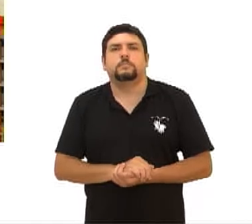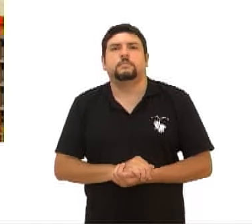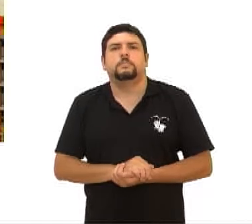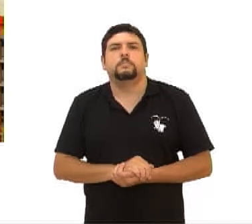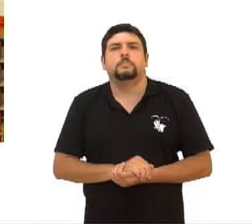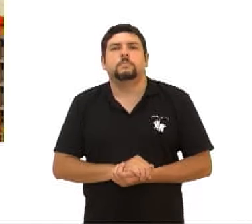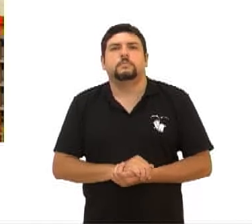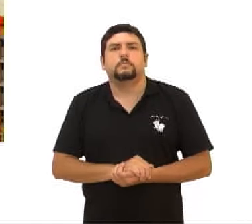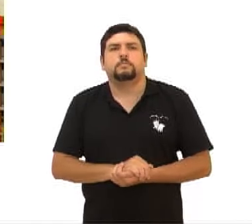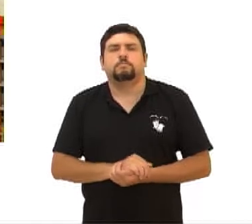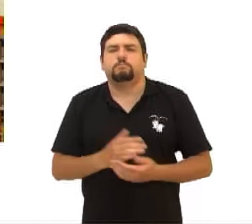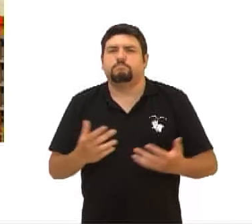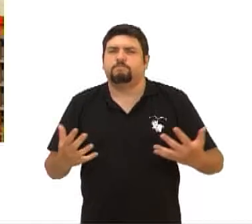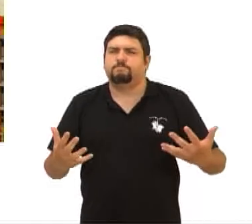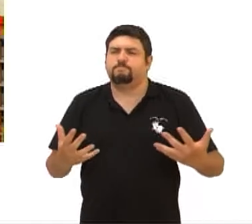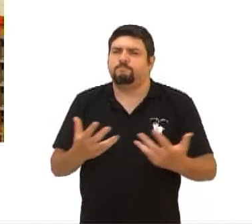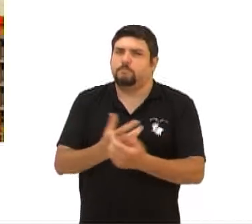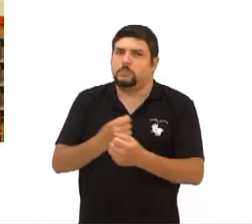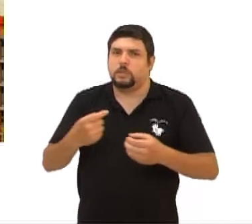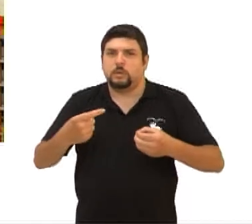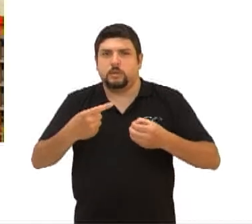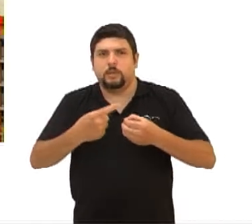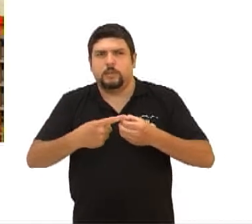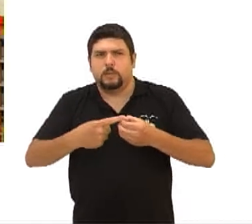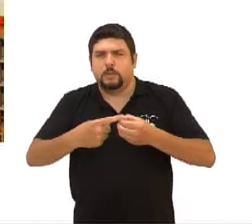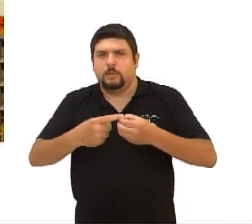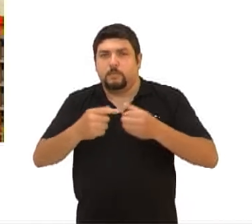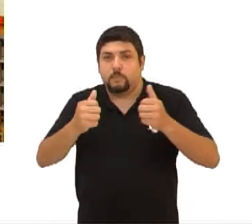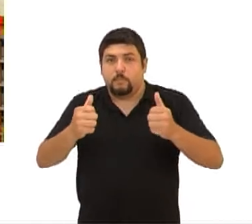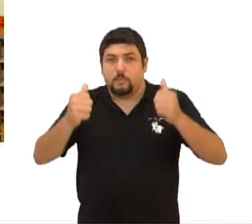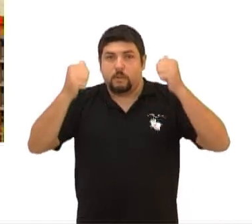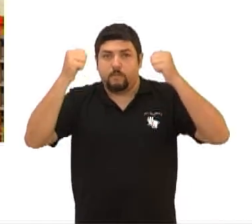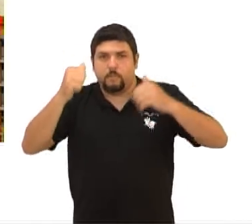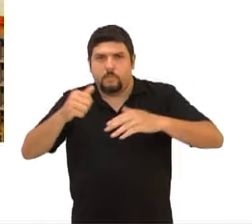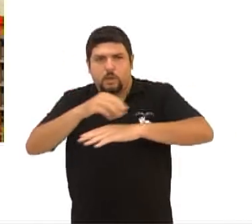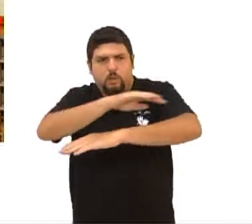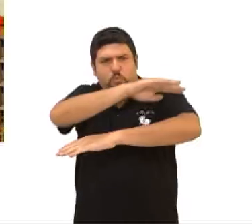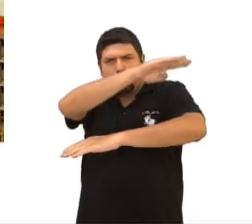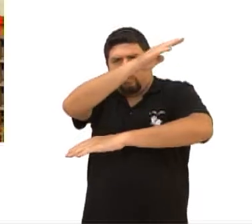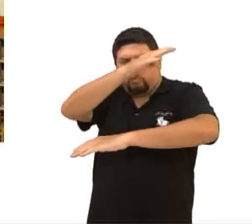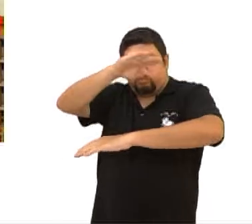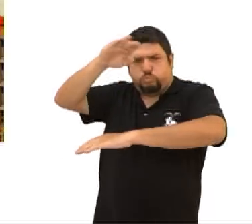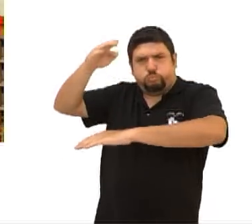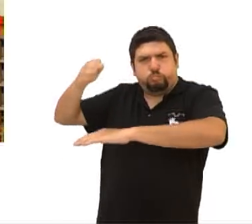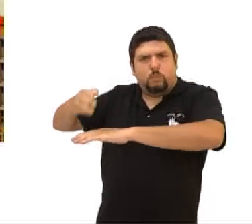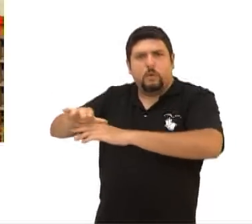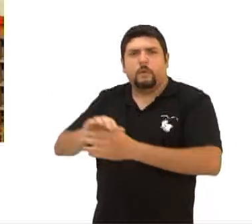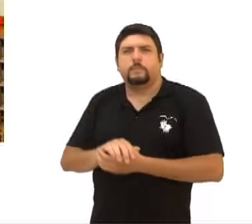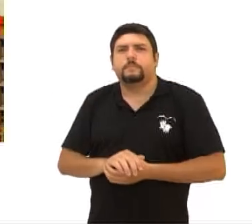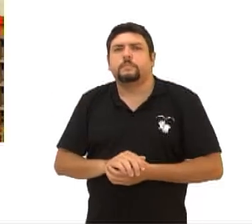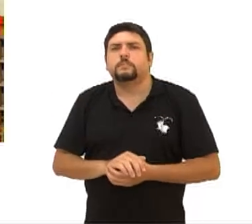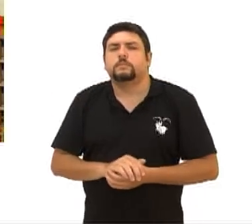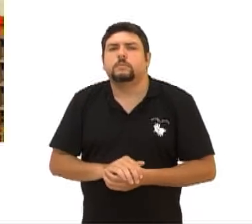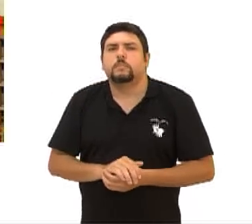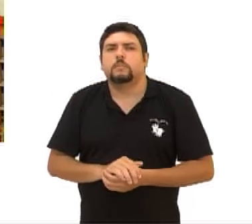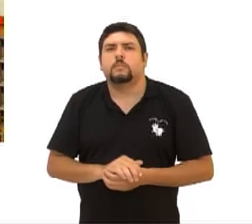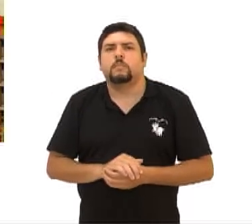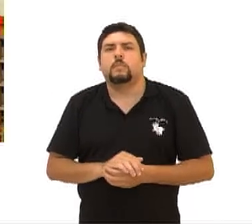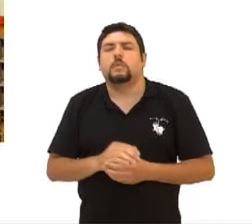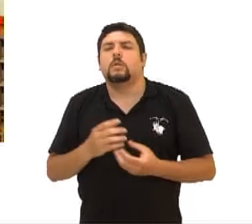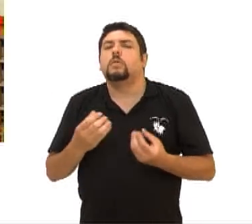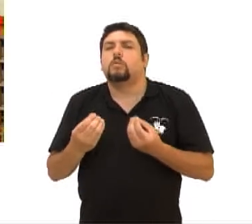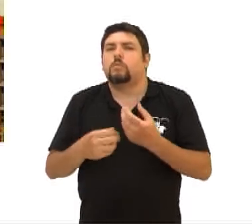com a Cordilheira do Atlas lá de fundo. Ela concentra a 8ª parte da população do país, da Namíbia,